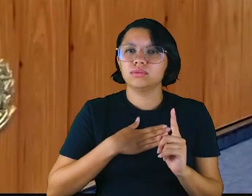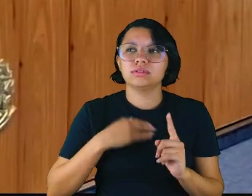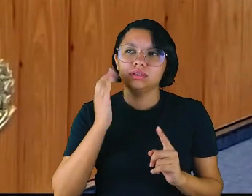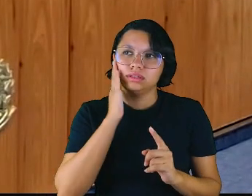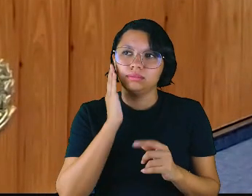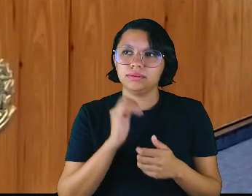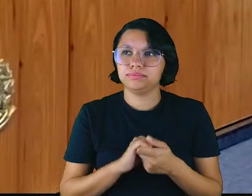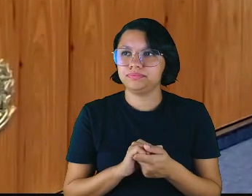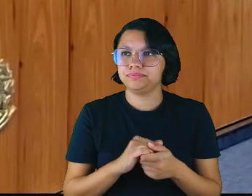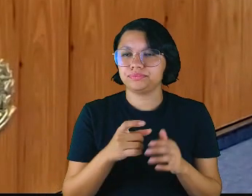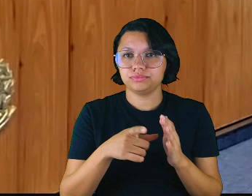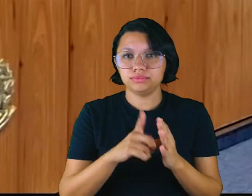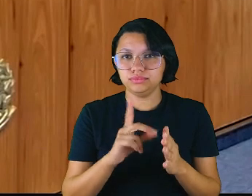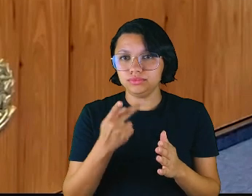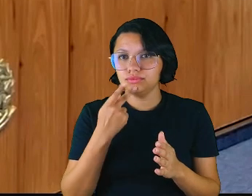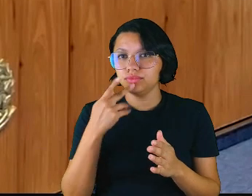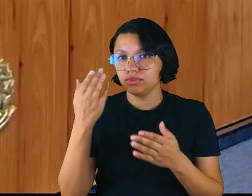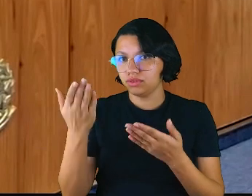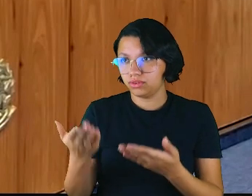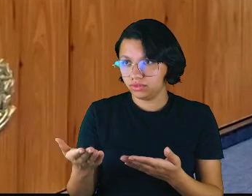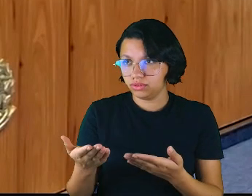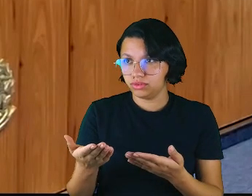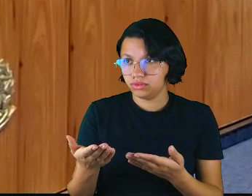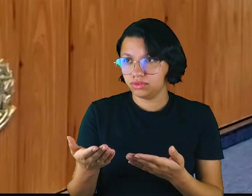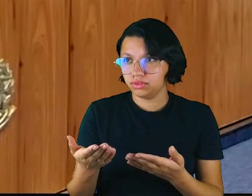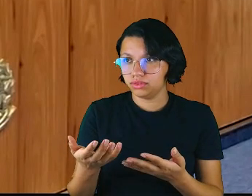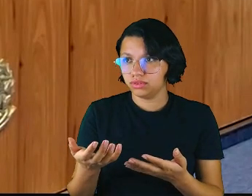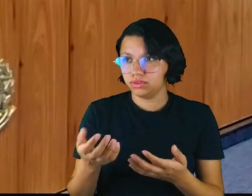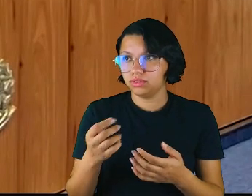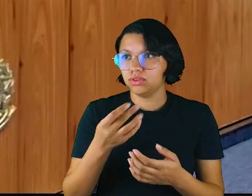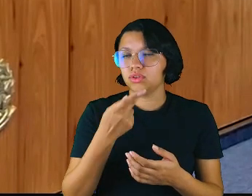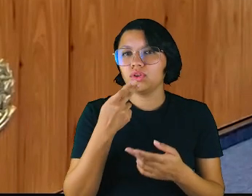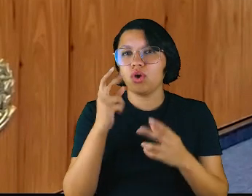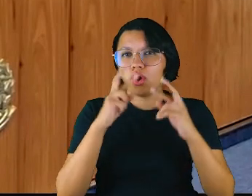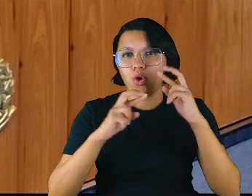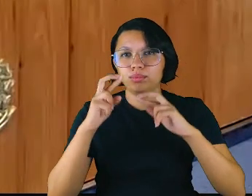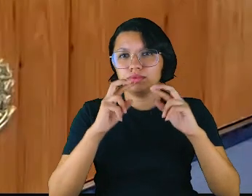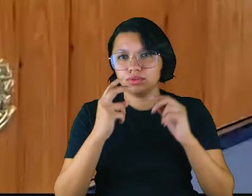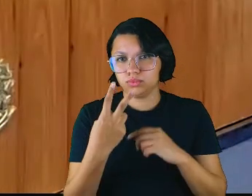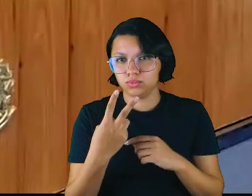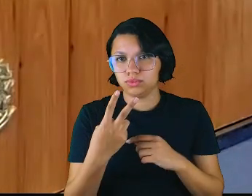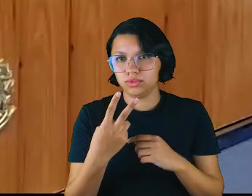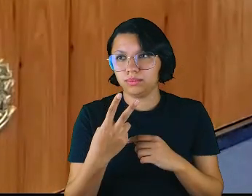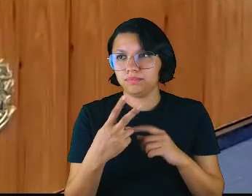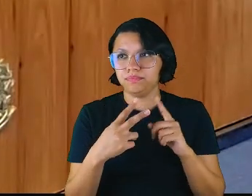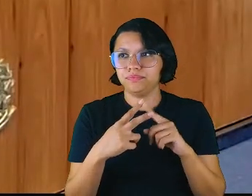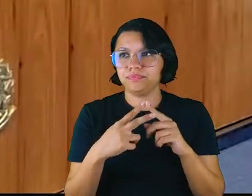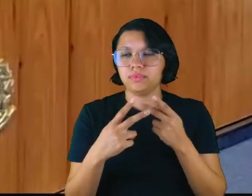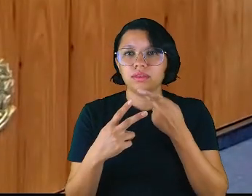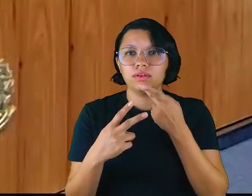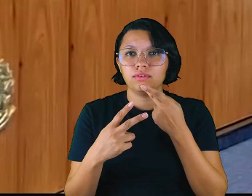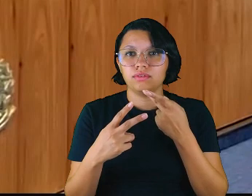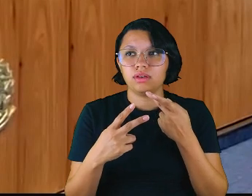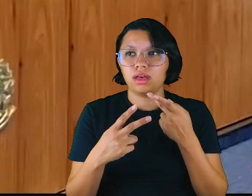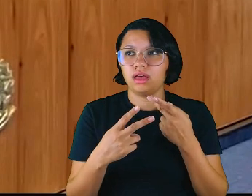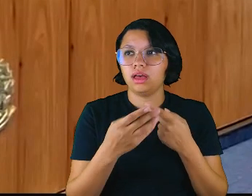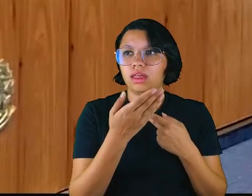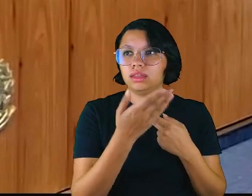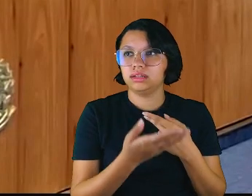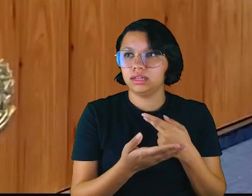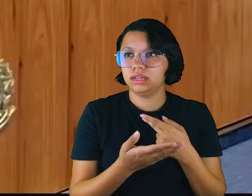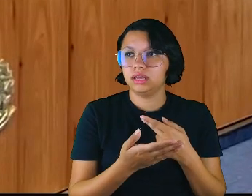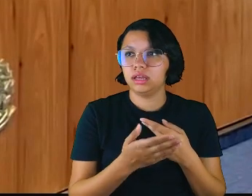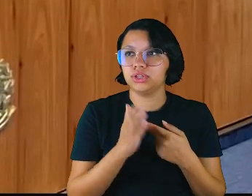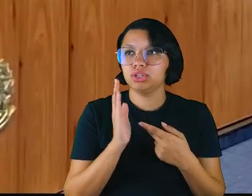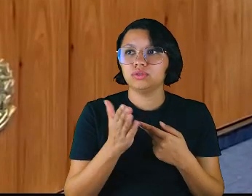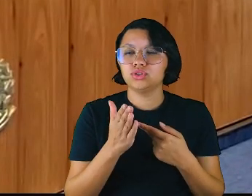saber. Antes de passar a palavra do Dr. Nilson, quero fazer duas observações. A primeira é que, da fala do Dr. Homero, Já